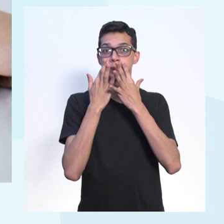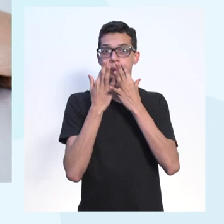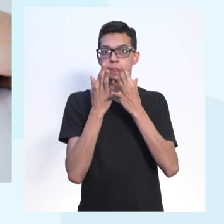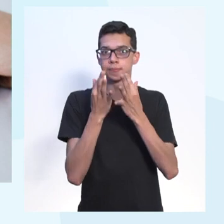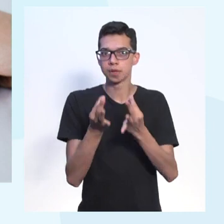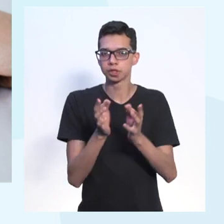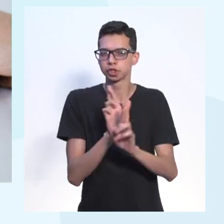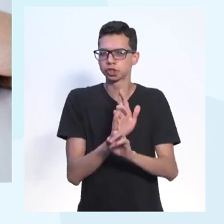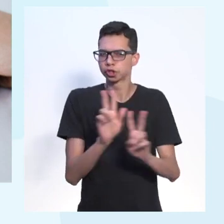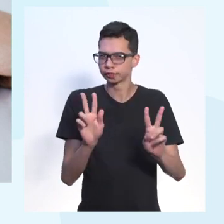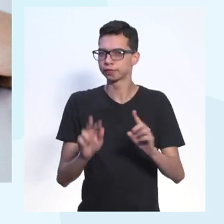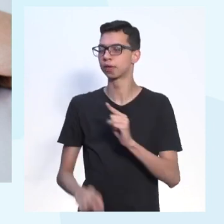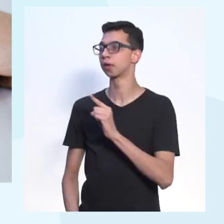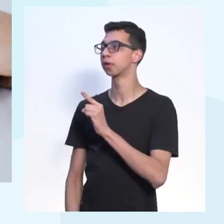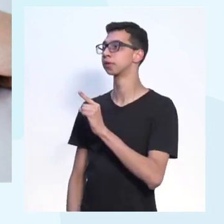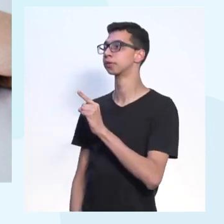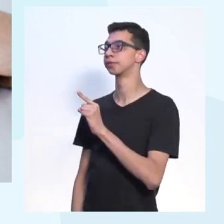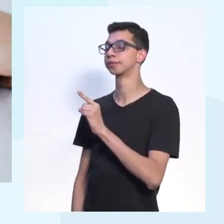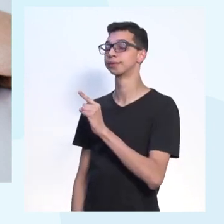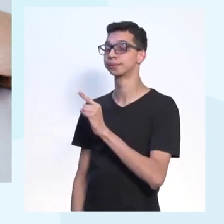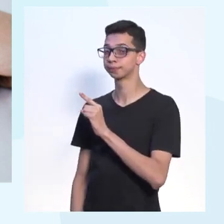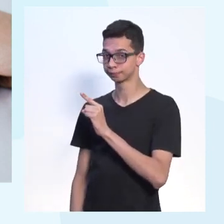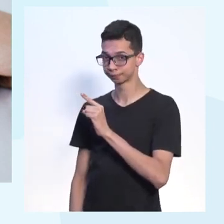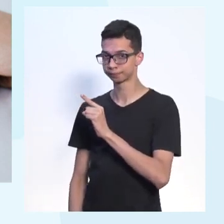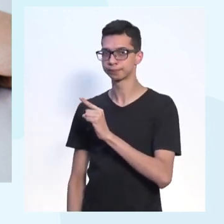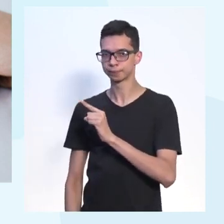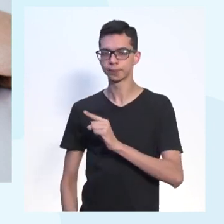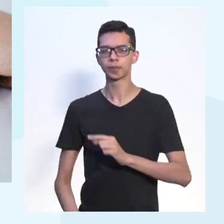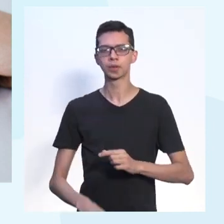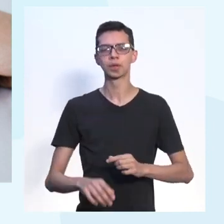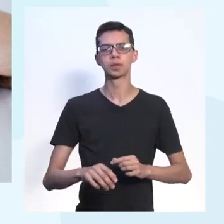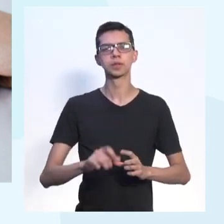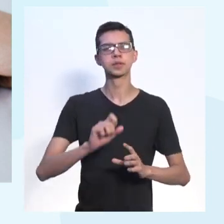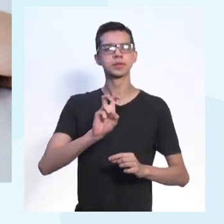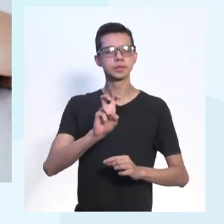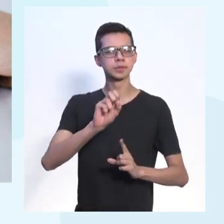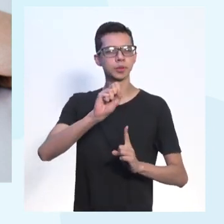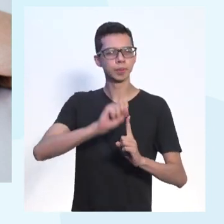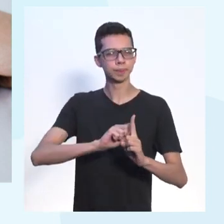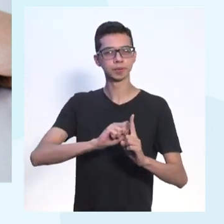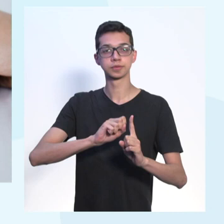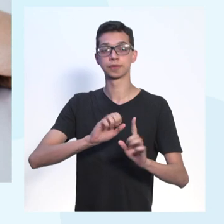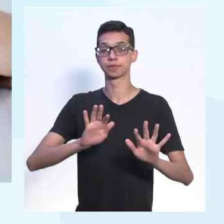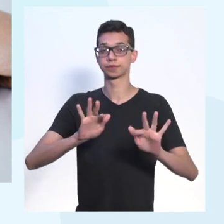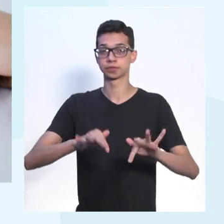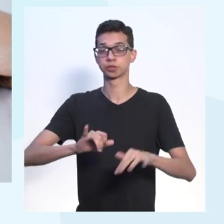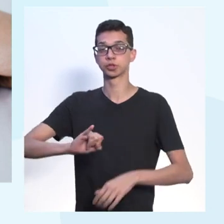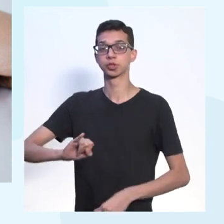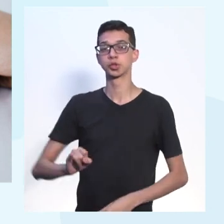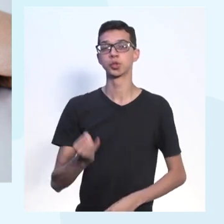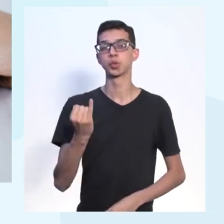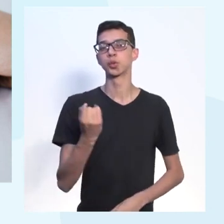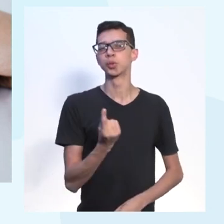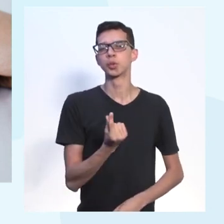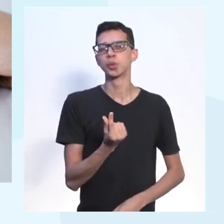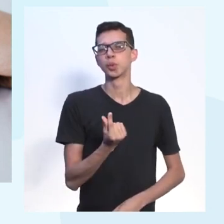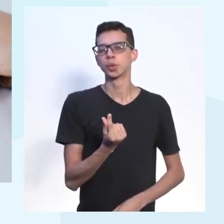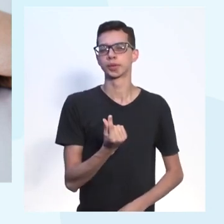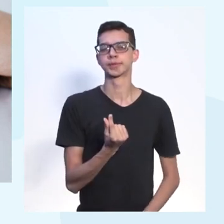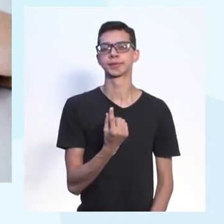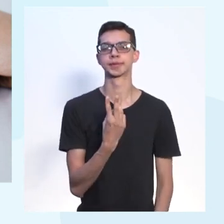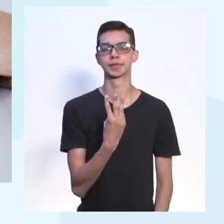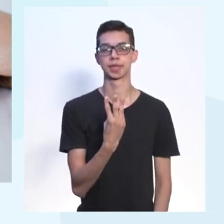coisinha diferente. Se no fim desse período os juros produzidos foram de R$